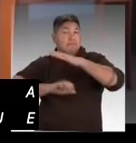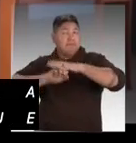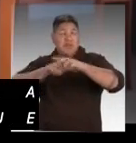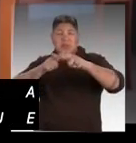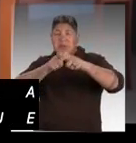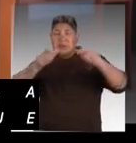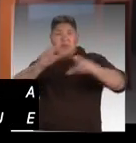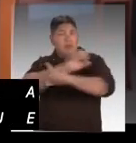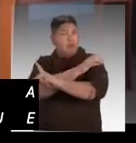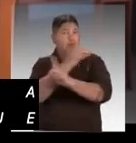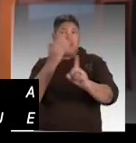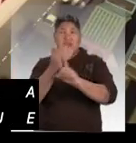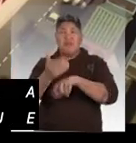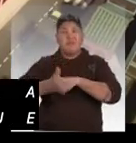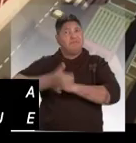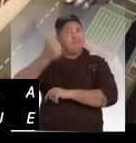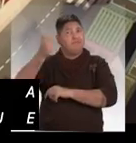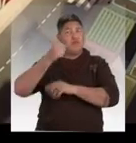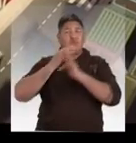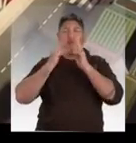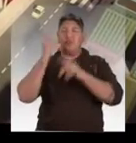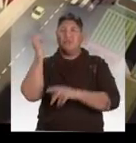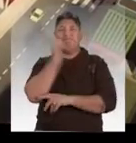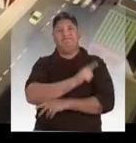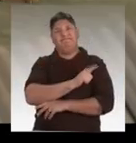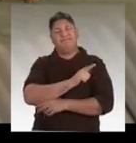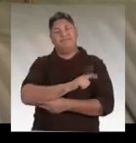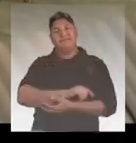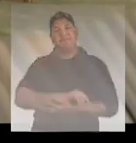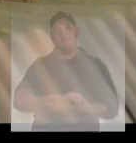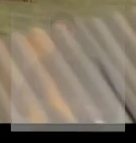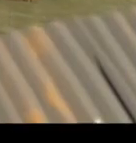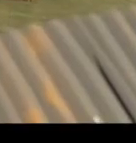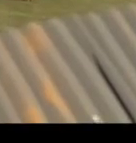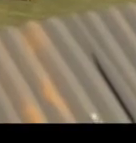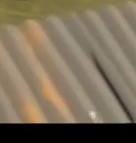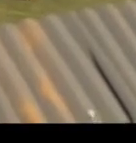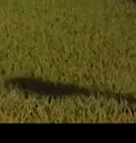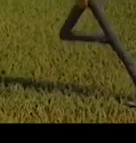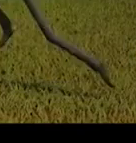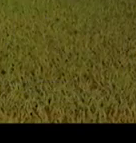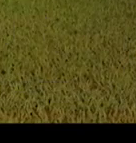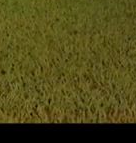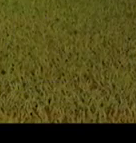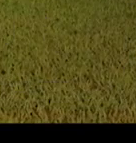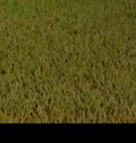empresa cresceu, a comunidade melhorou e todo mundo saiu ganhando.